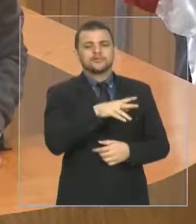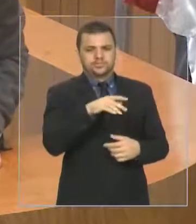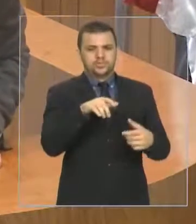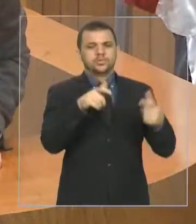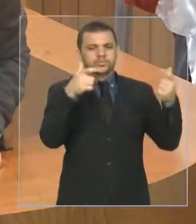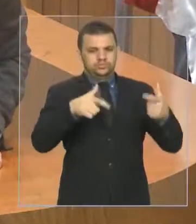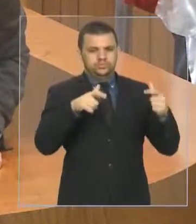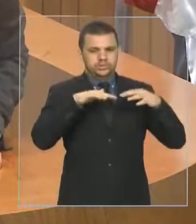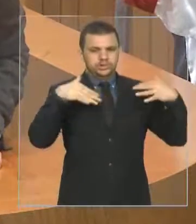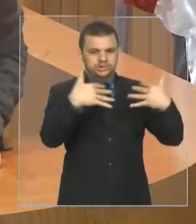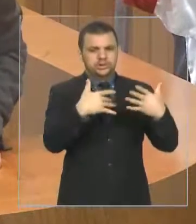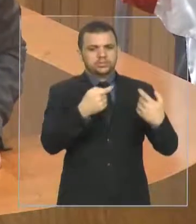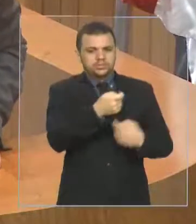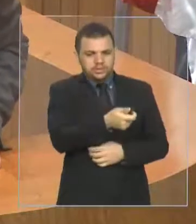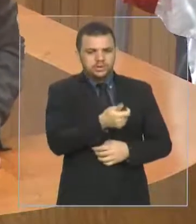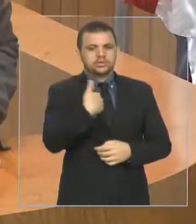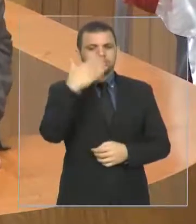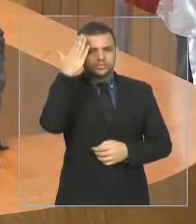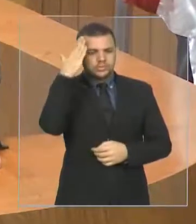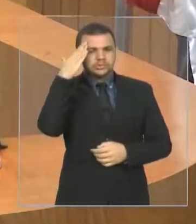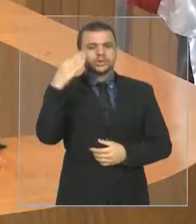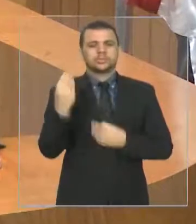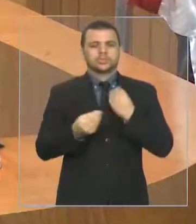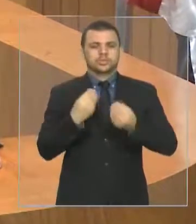preocupar, e o TJD está com a